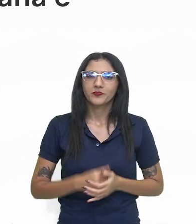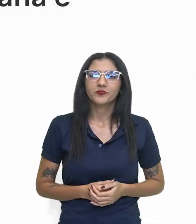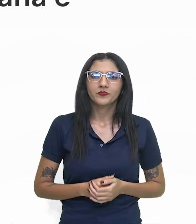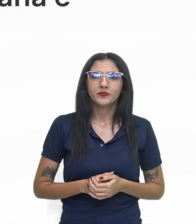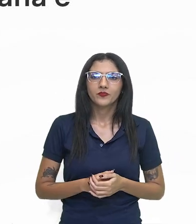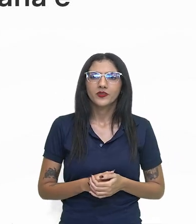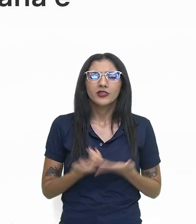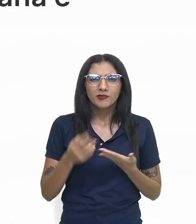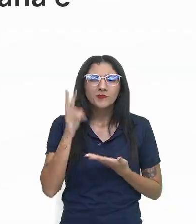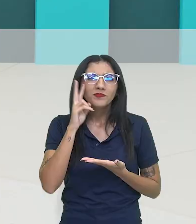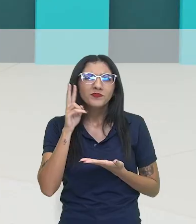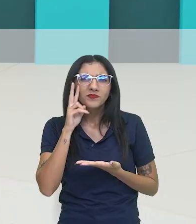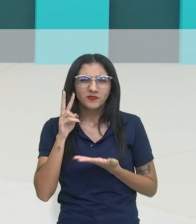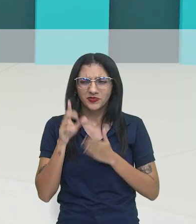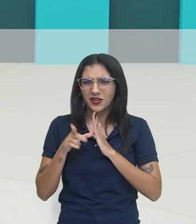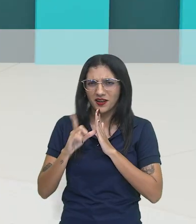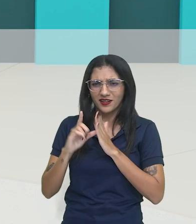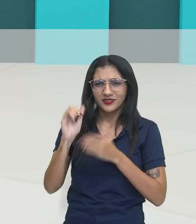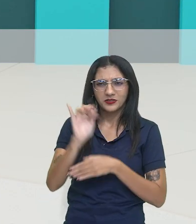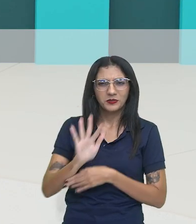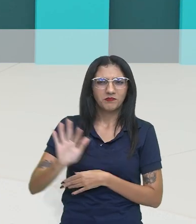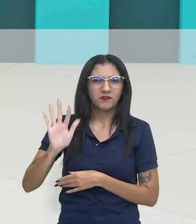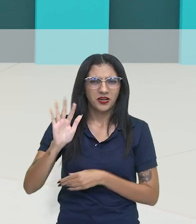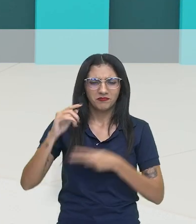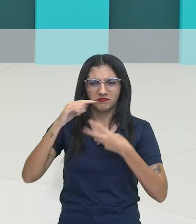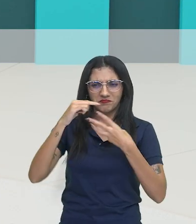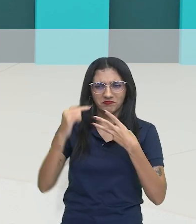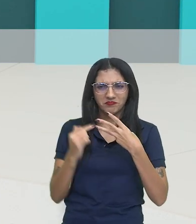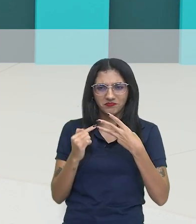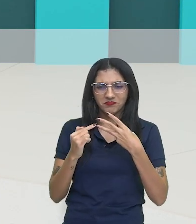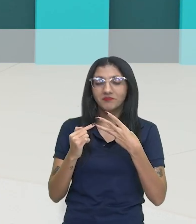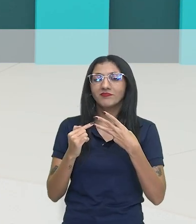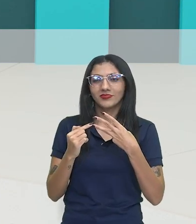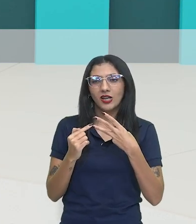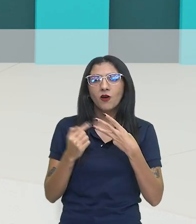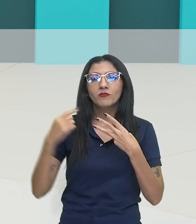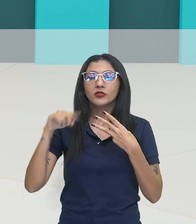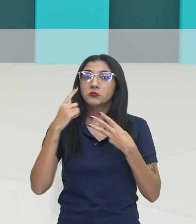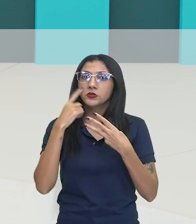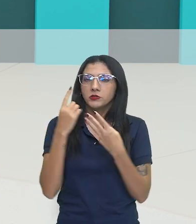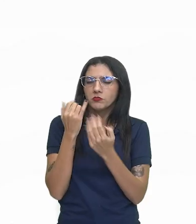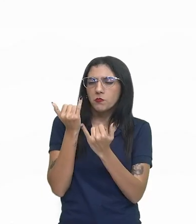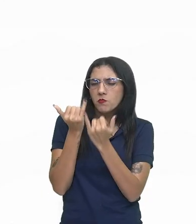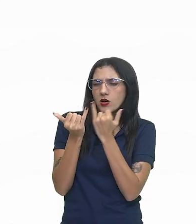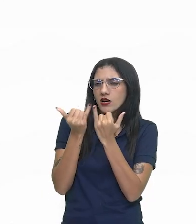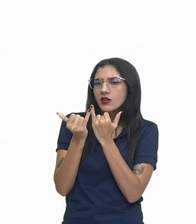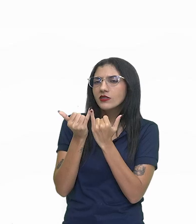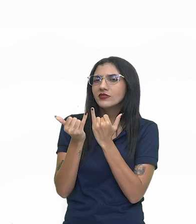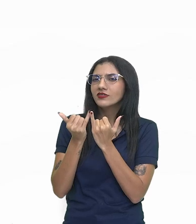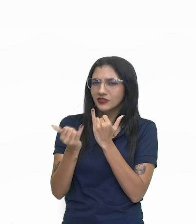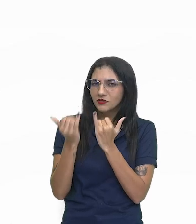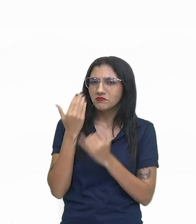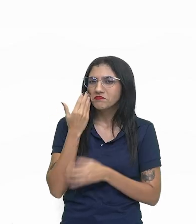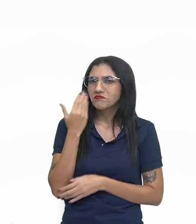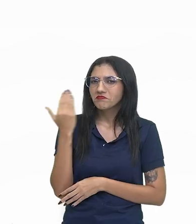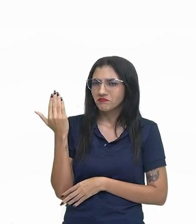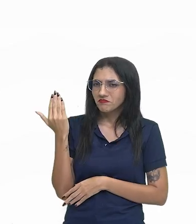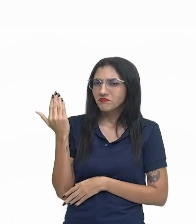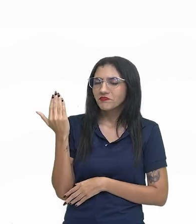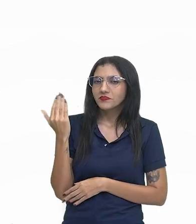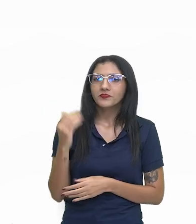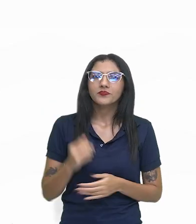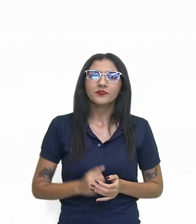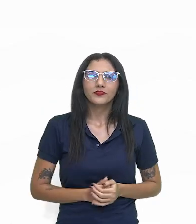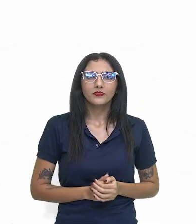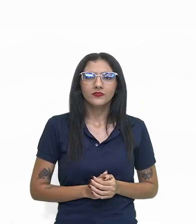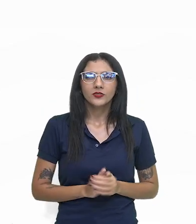imagens que eu apresentei para vocês, né, dos 3 bois, a gente vê ali semelhanças e a gente também vê diferenças. No